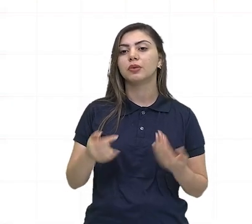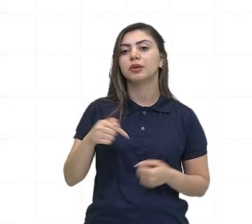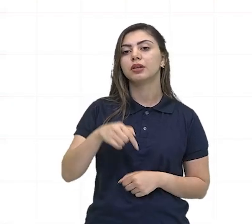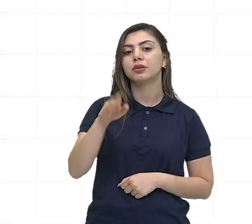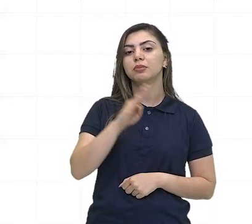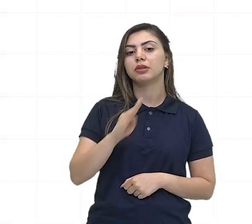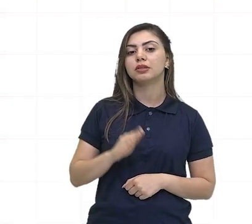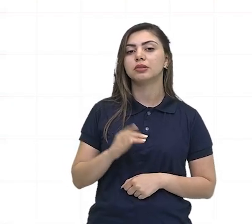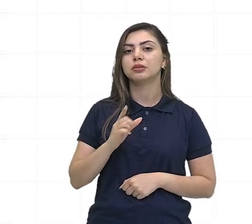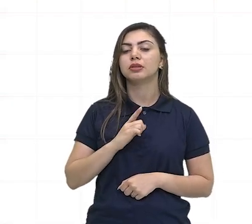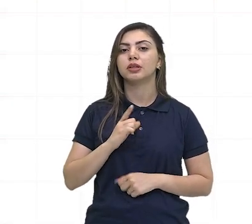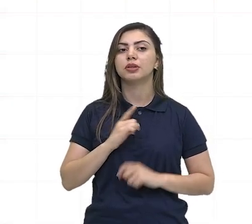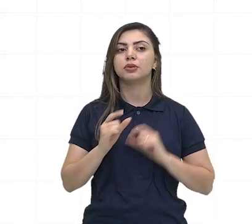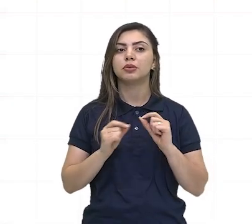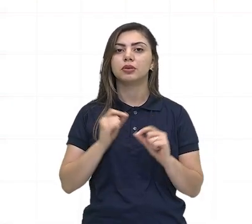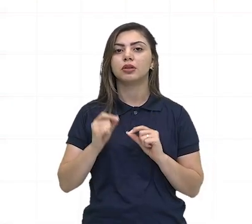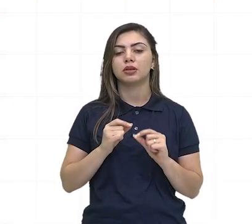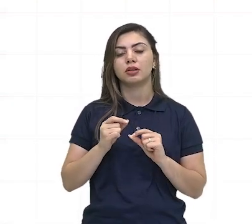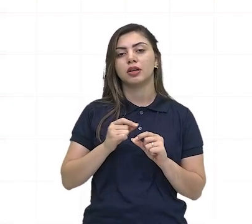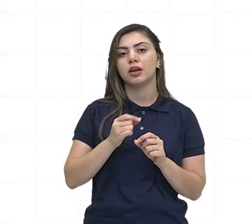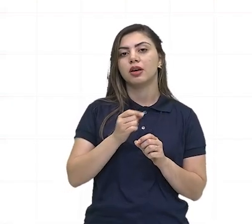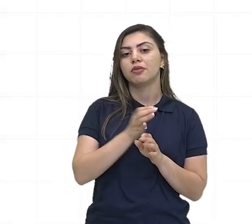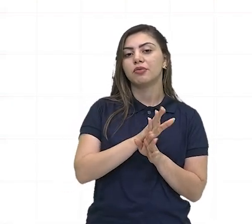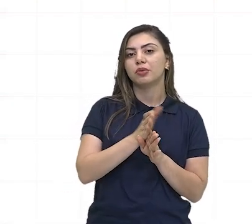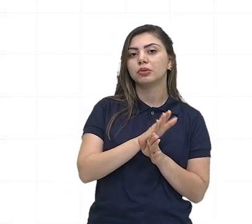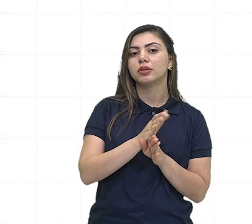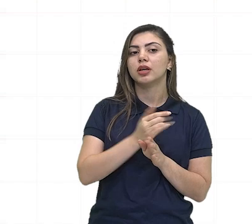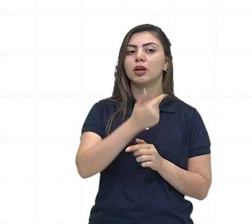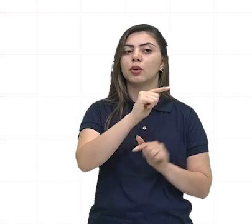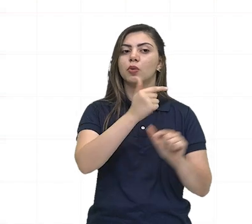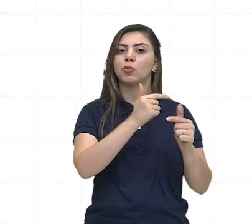ele faz limite com outros países